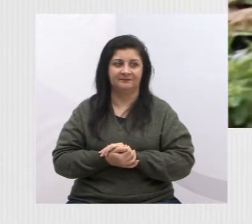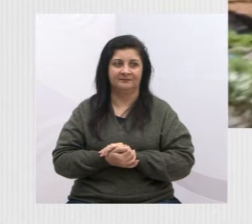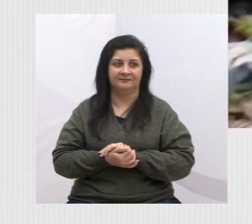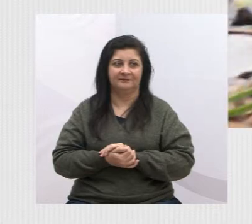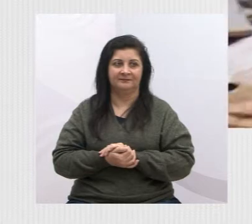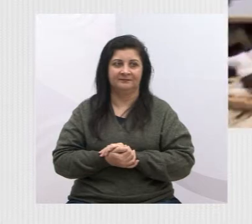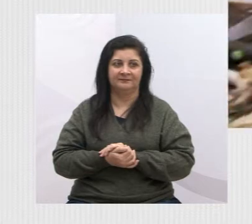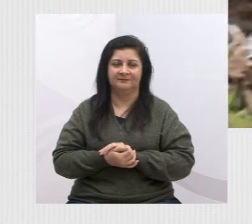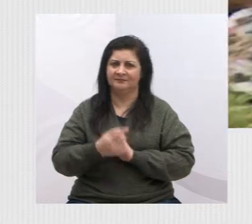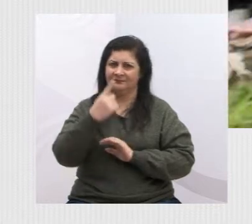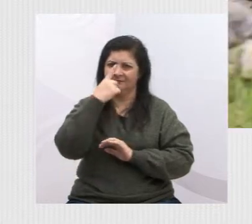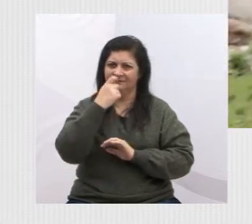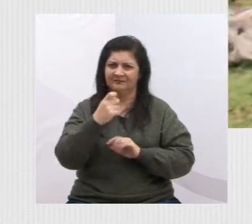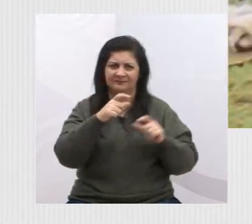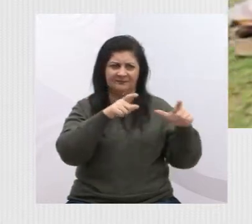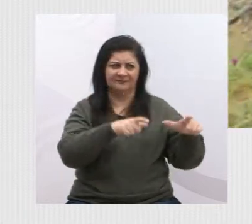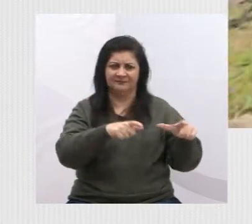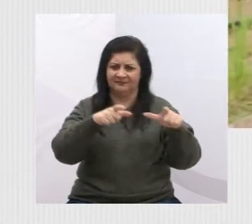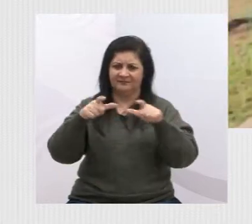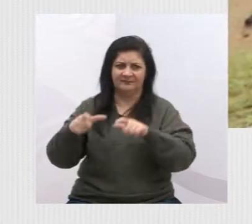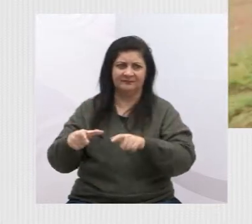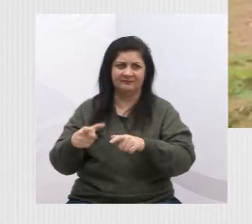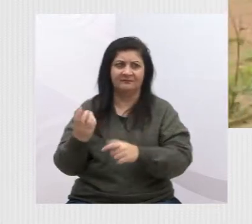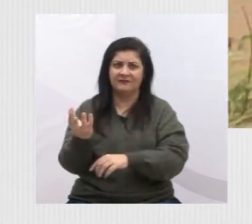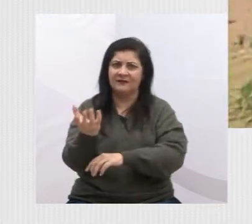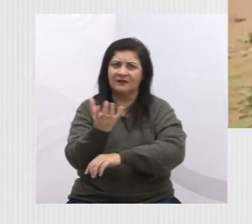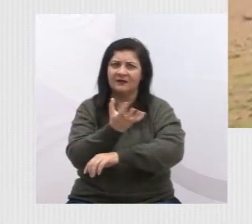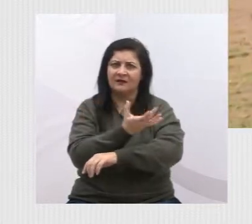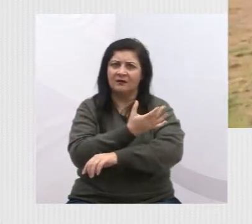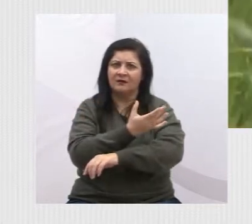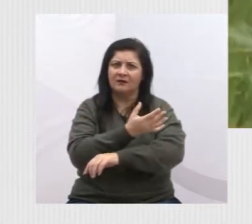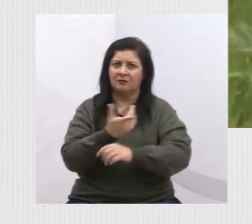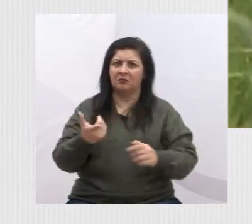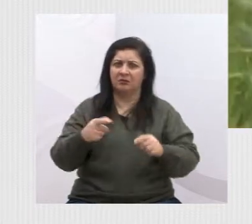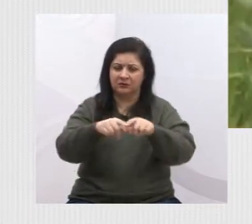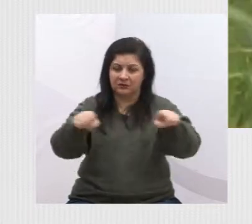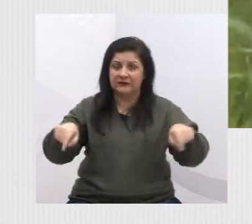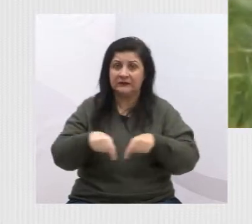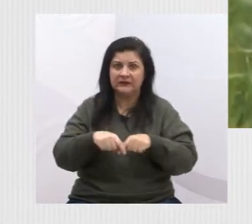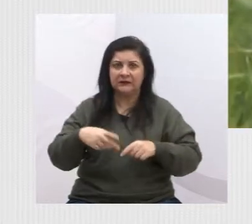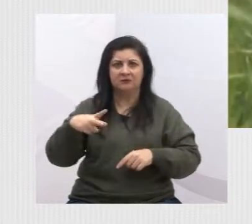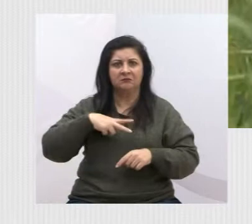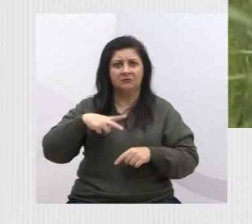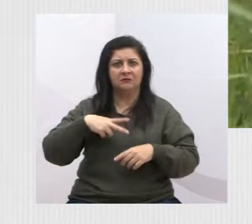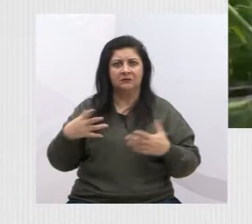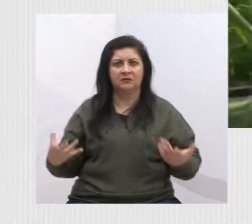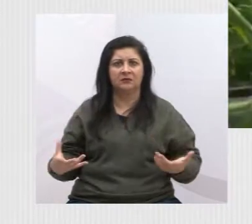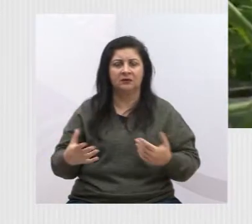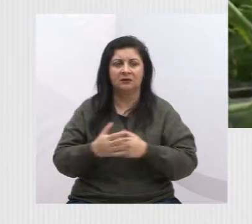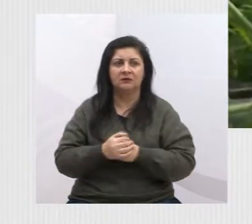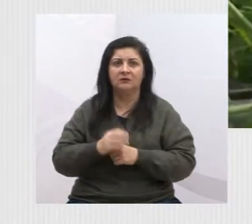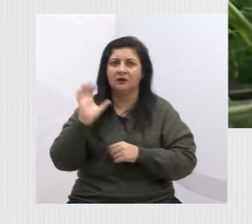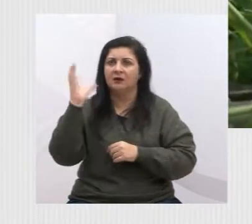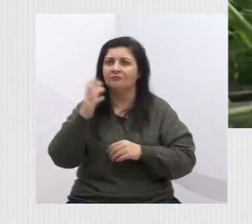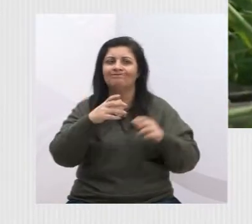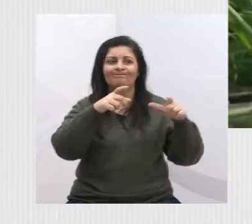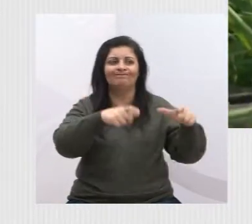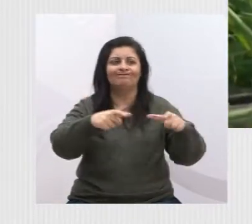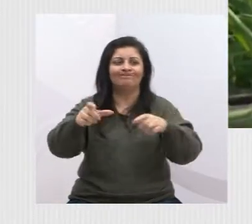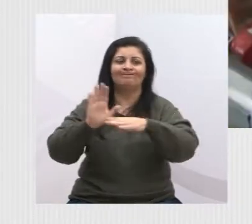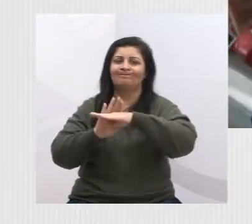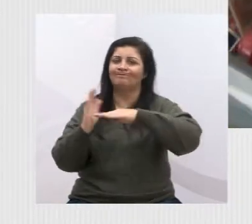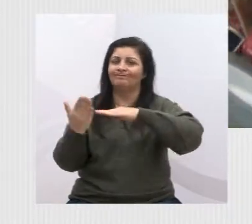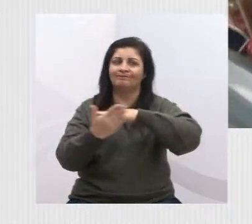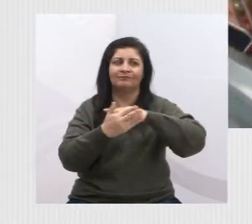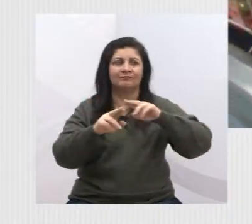Lixo fora do lugar, mato alto em terrenos particulares. Essa é uma realidade em diferentes bairros de